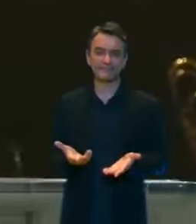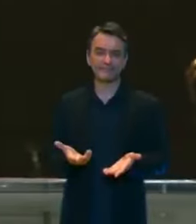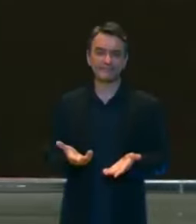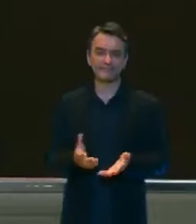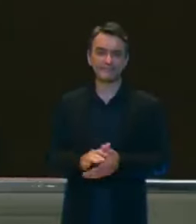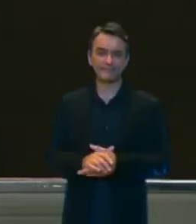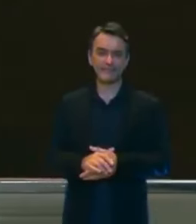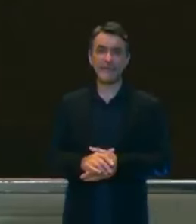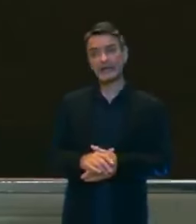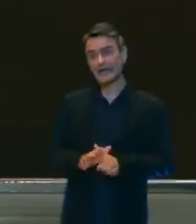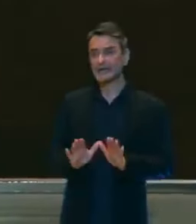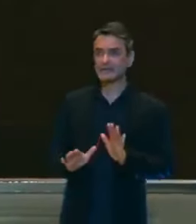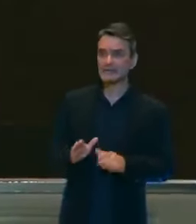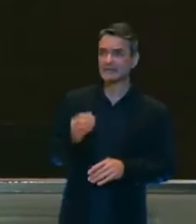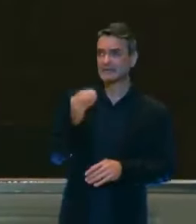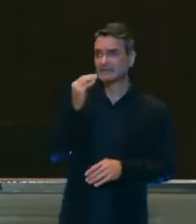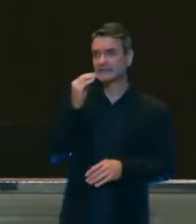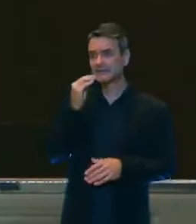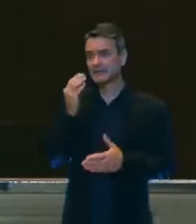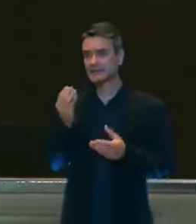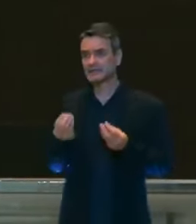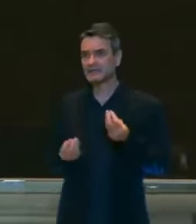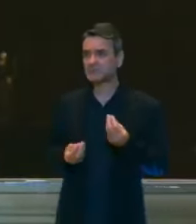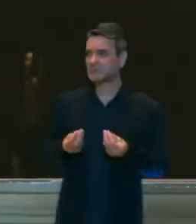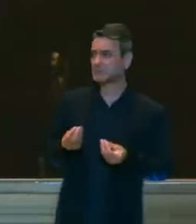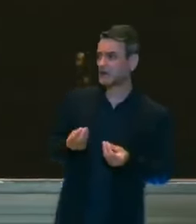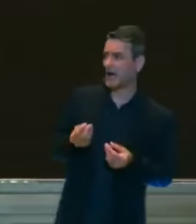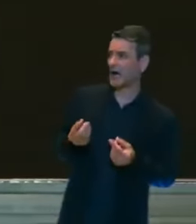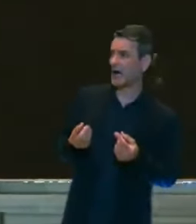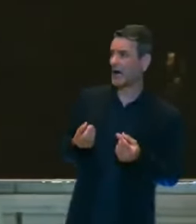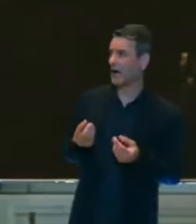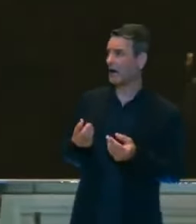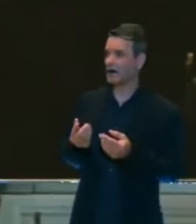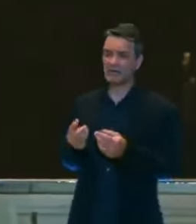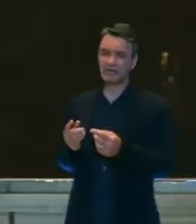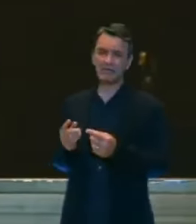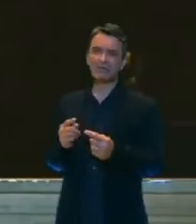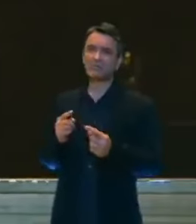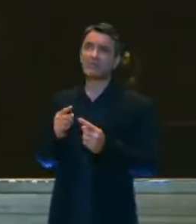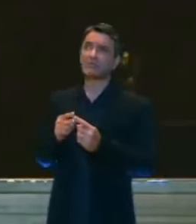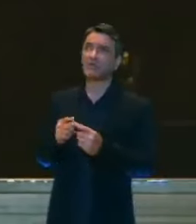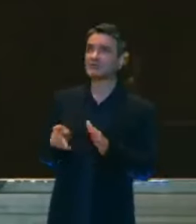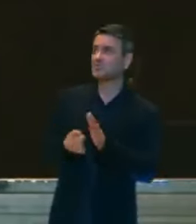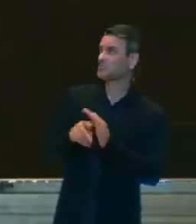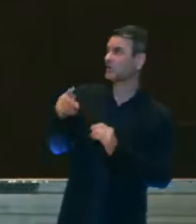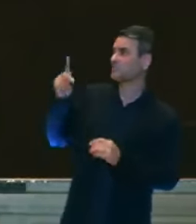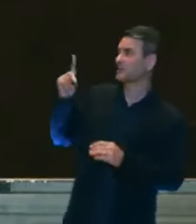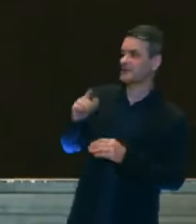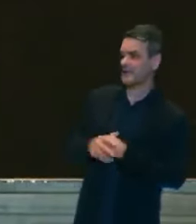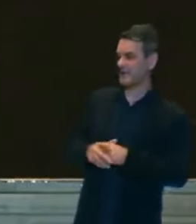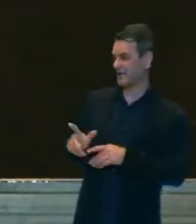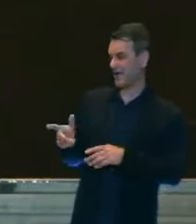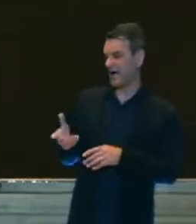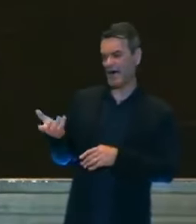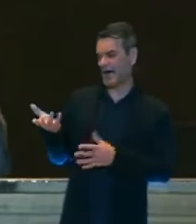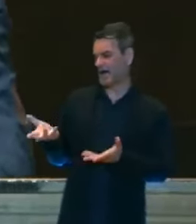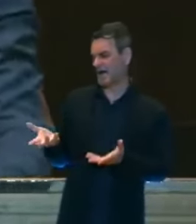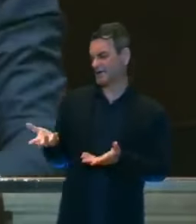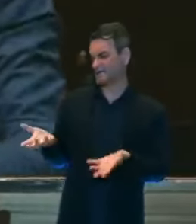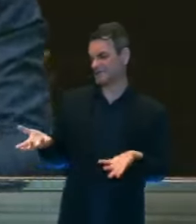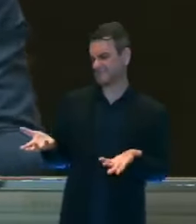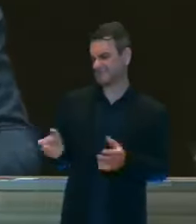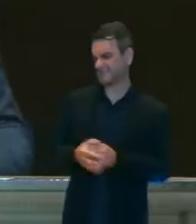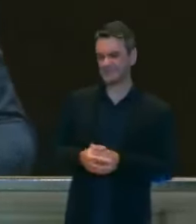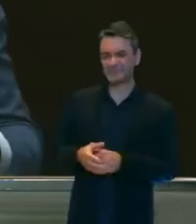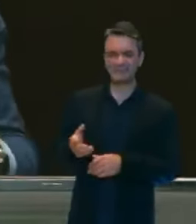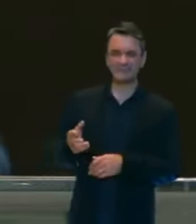pessoas tentam opor o propósito de Deus na tua vida. Você está preocupado com o quê?